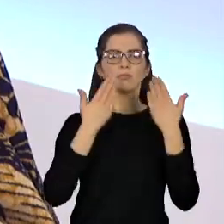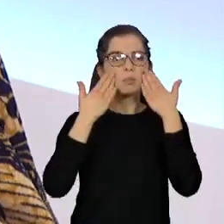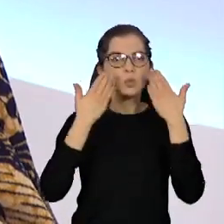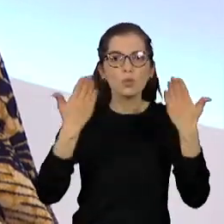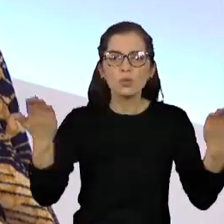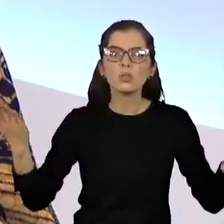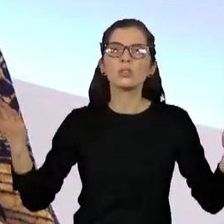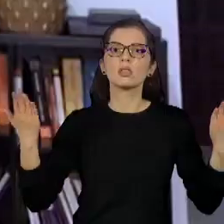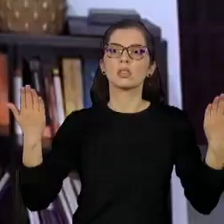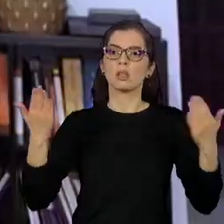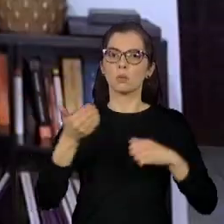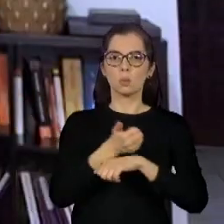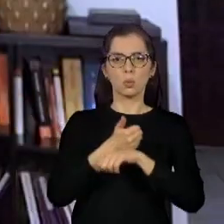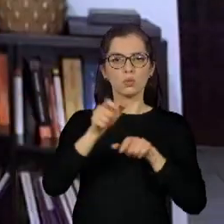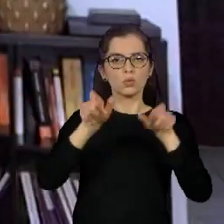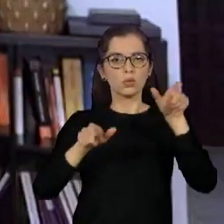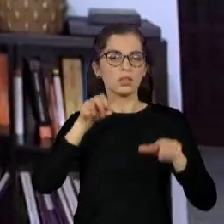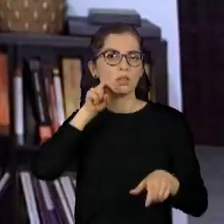falar sobre esse tema?